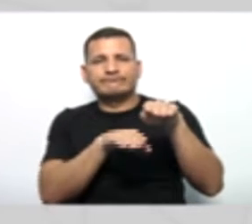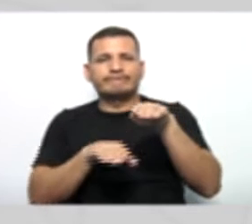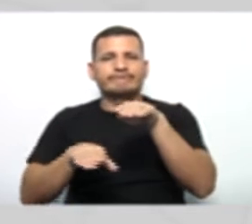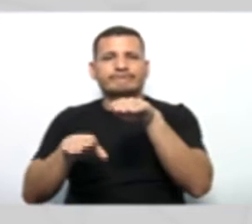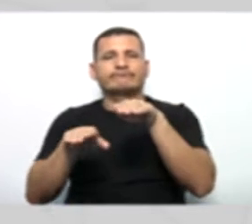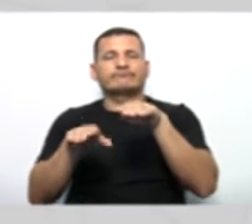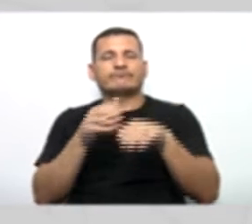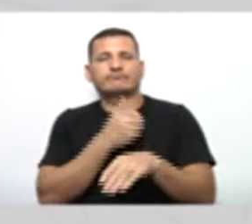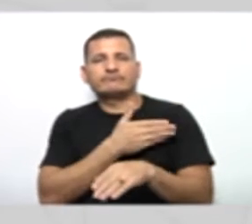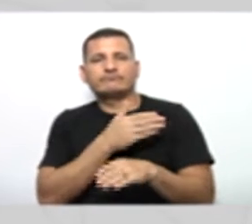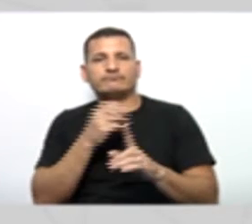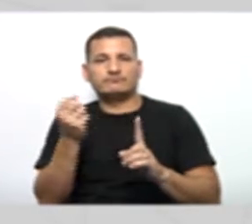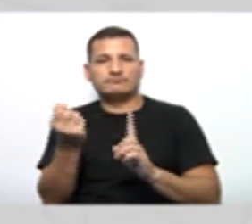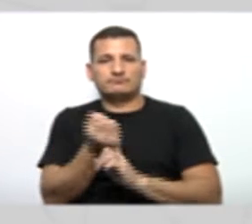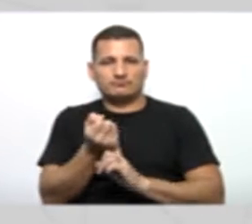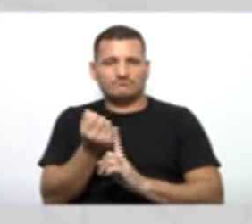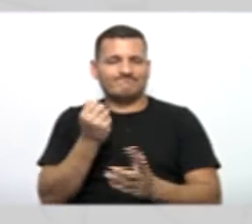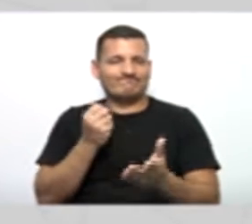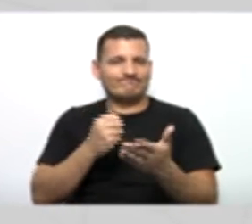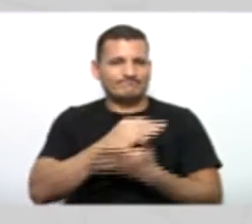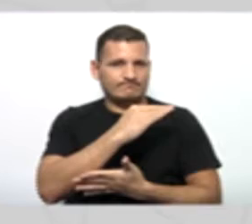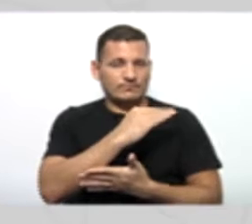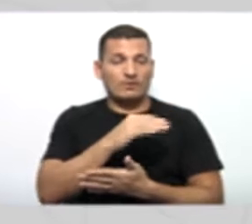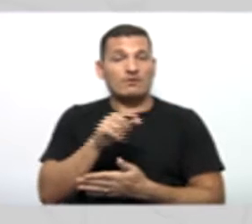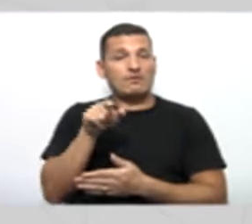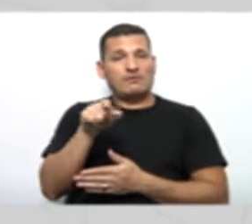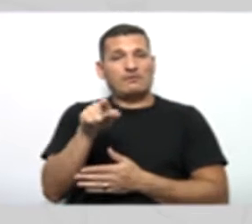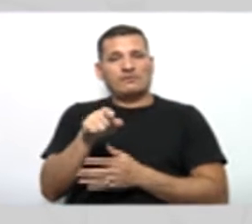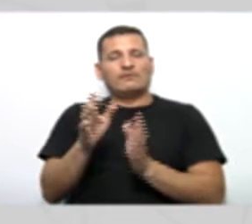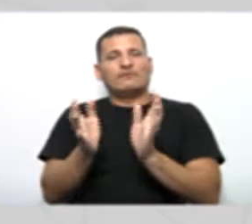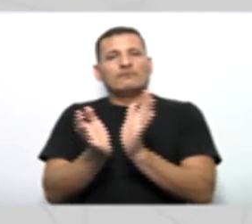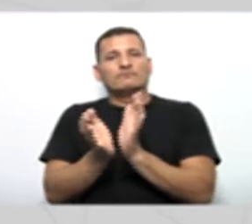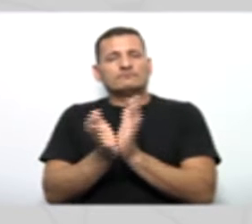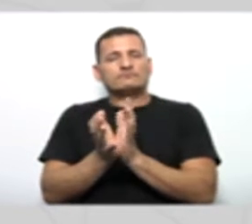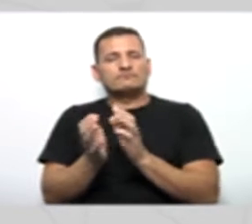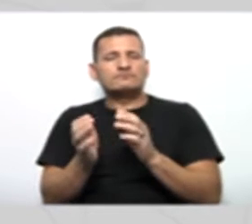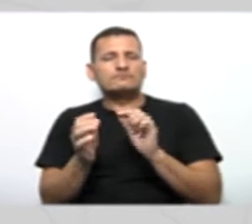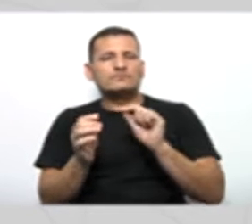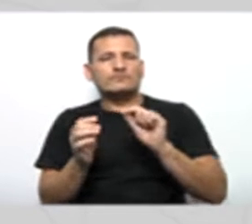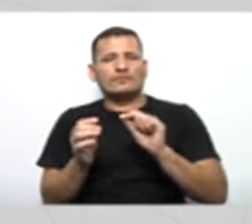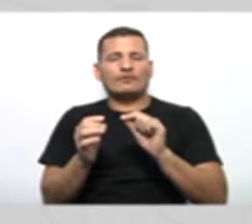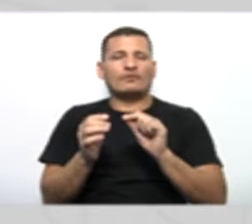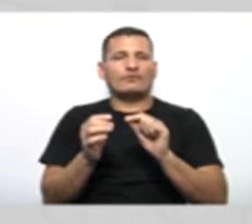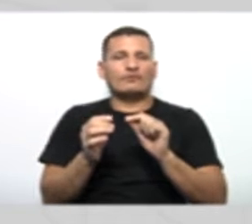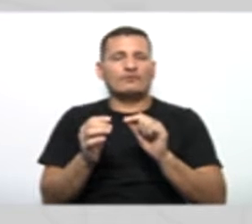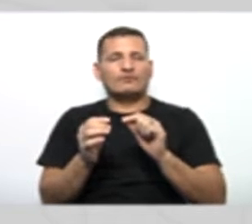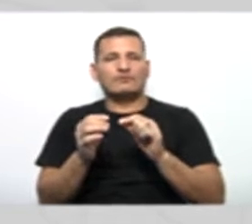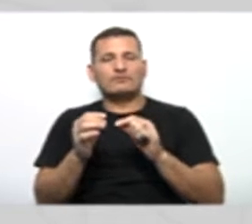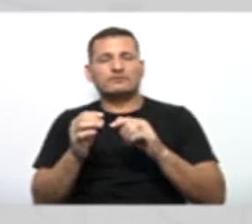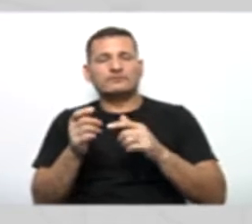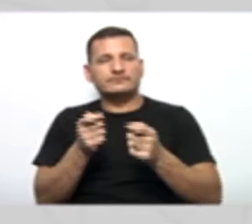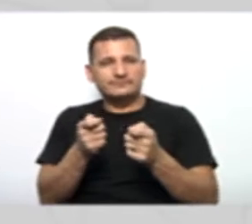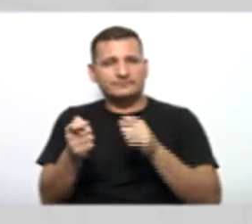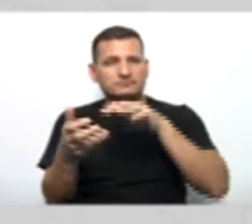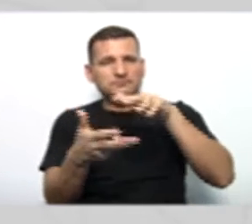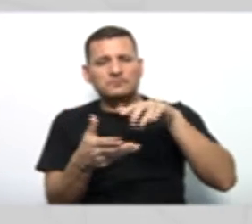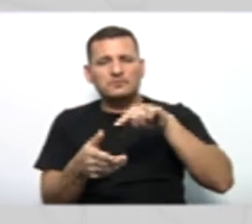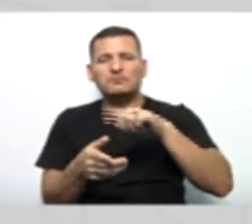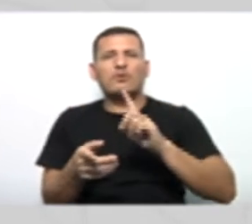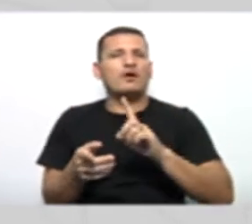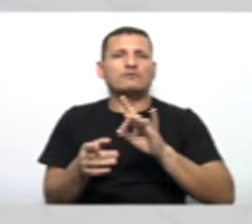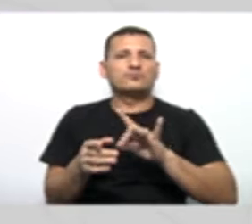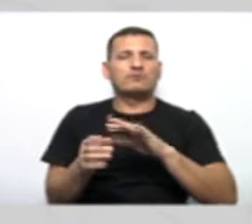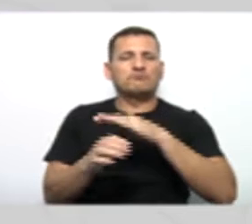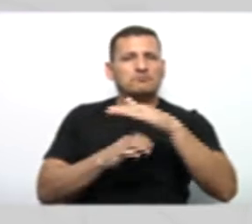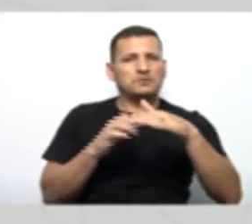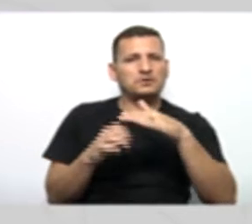outro grupo já considera que o desenvolvimento sustentável não pode ser visto apenas no âmbito da empresa e do meio ambiente. Ele